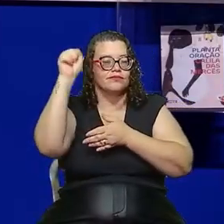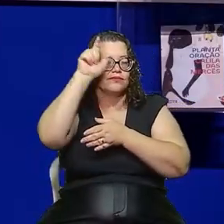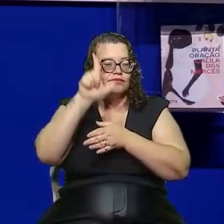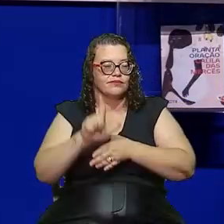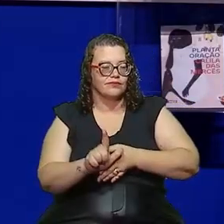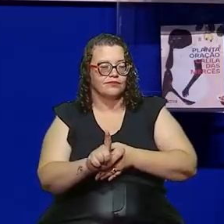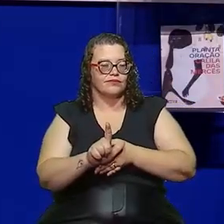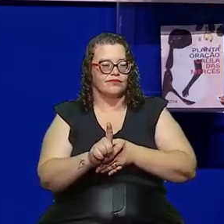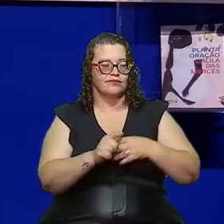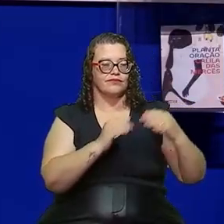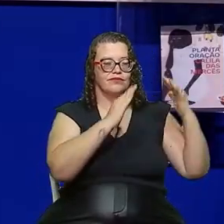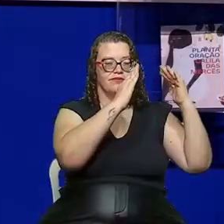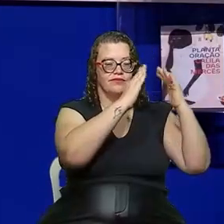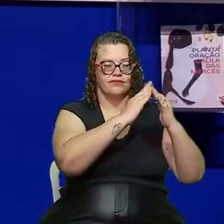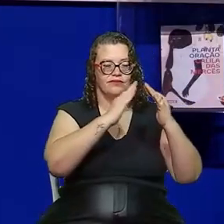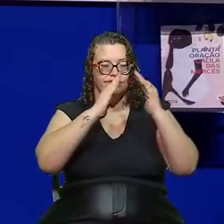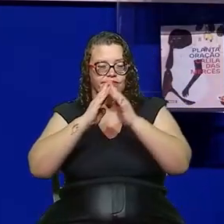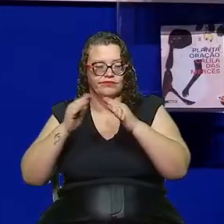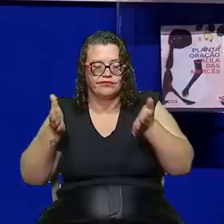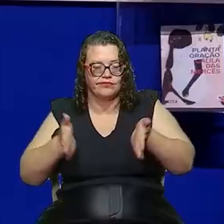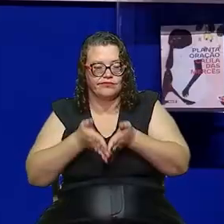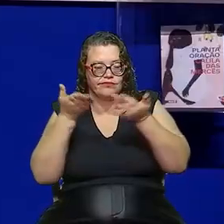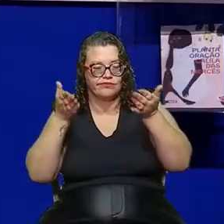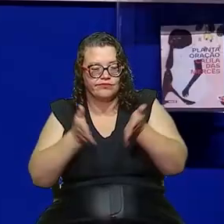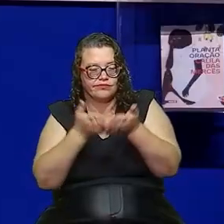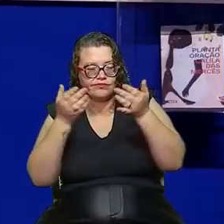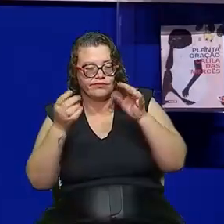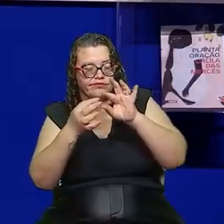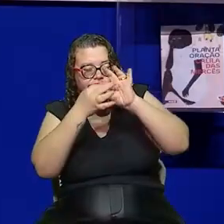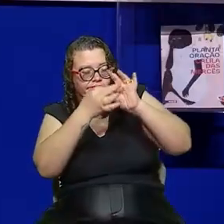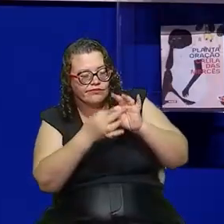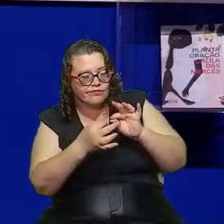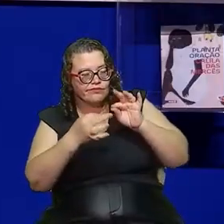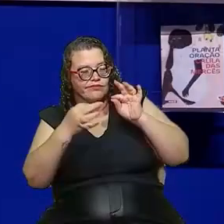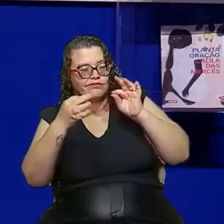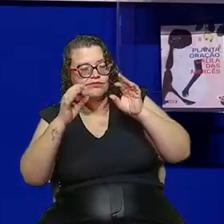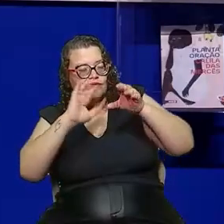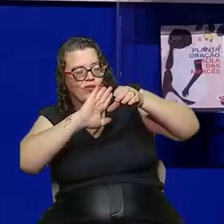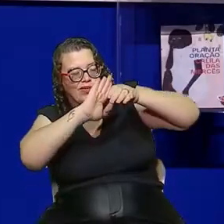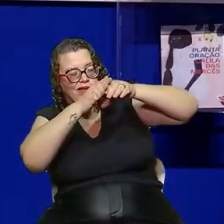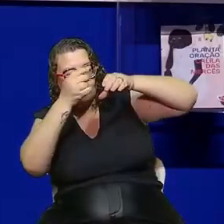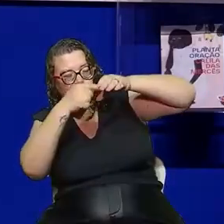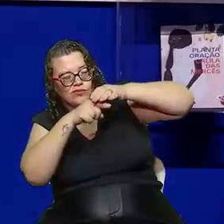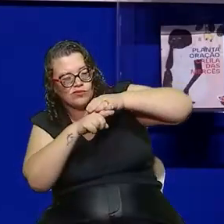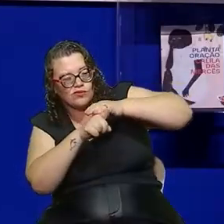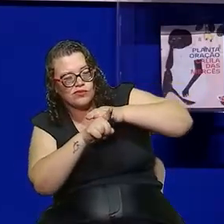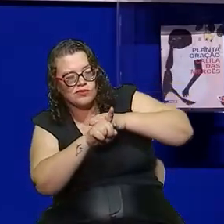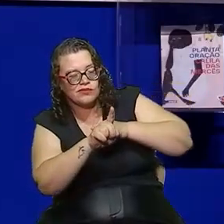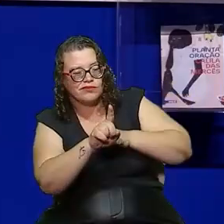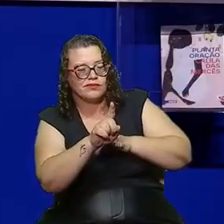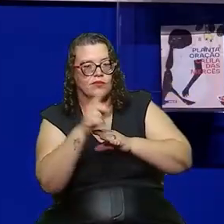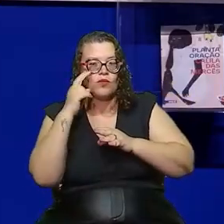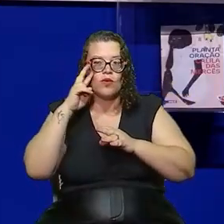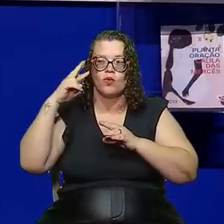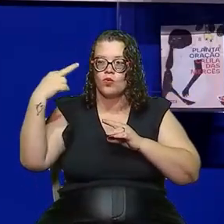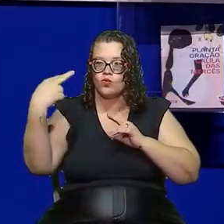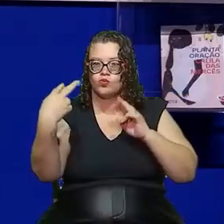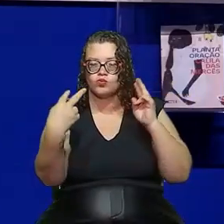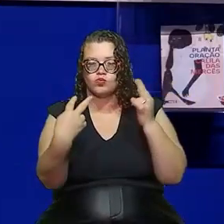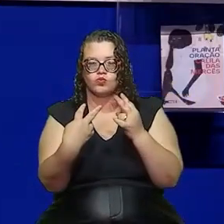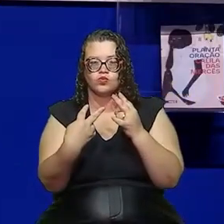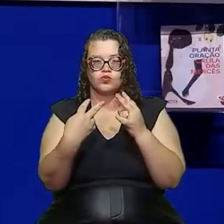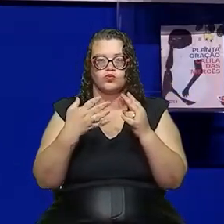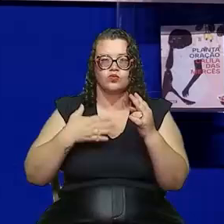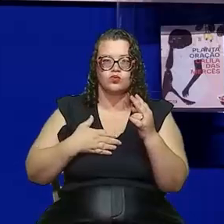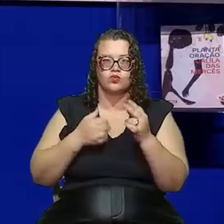Favela, uma fresta de luz no fundo de uma caverna. O olhar de minha avó,